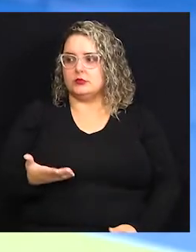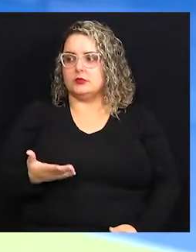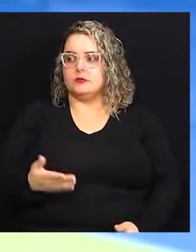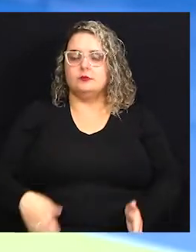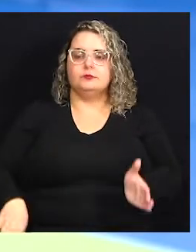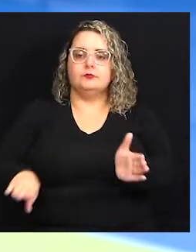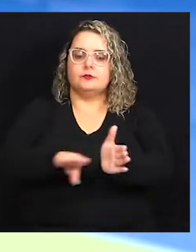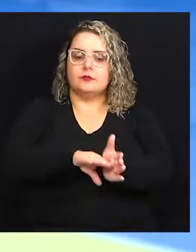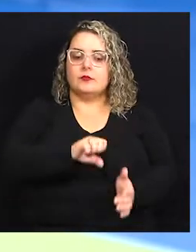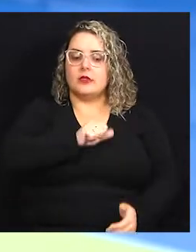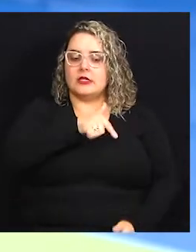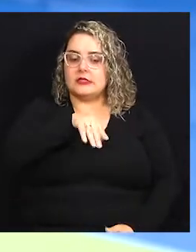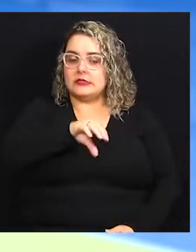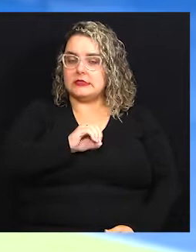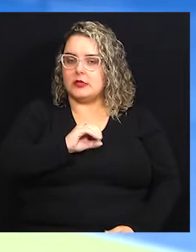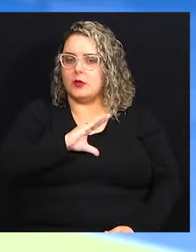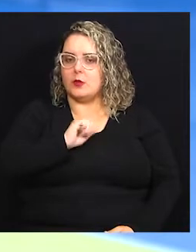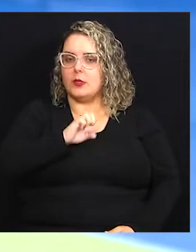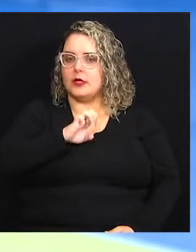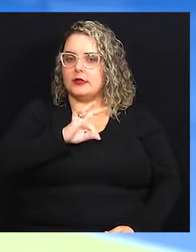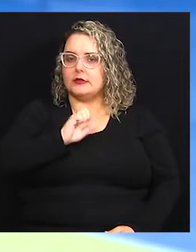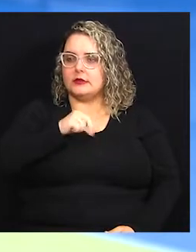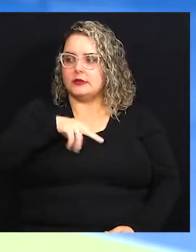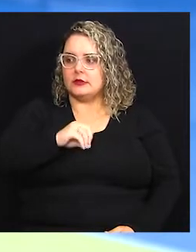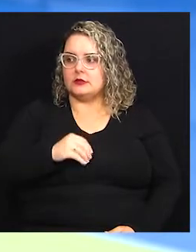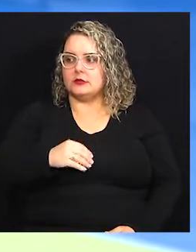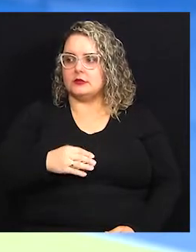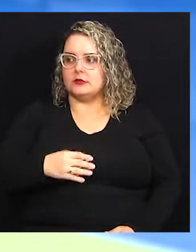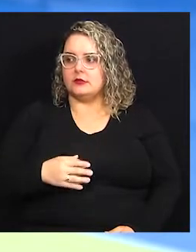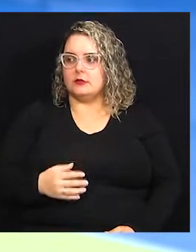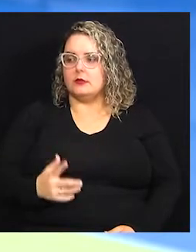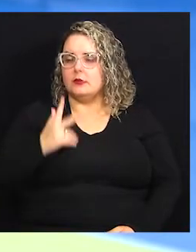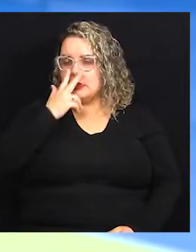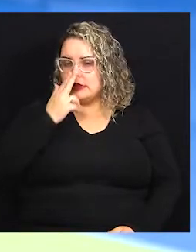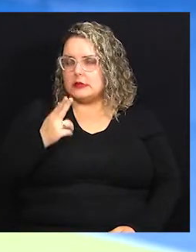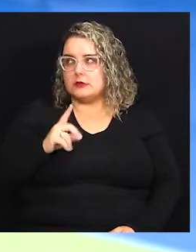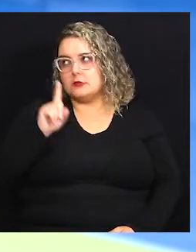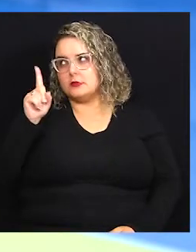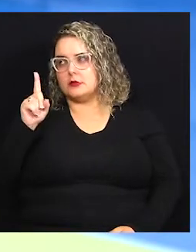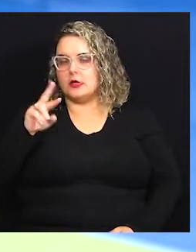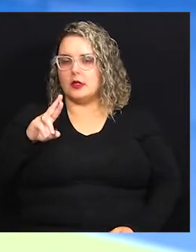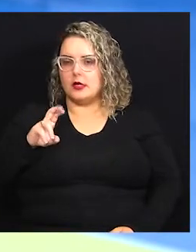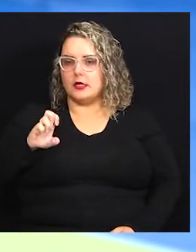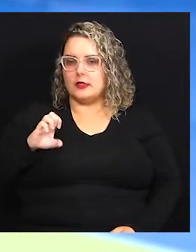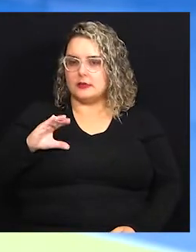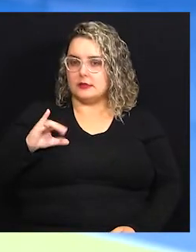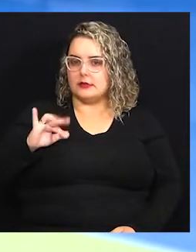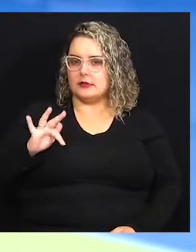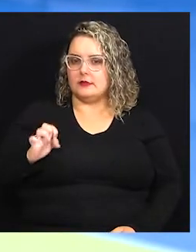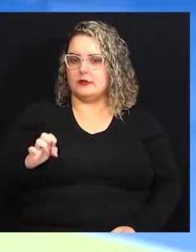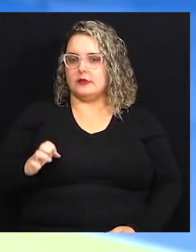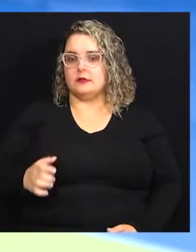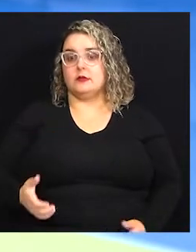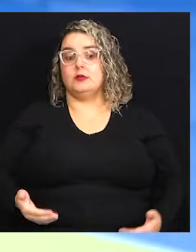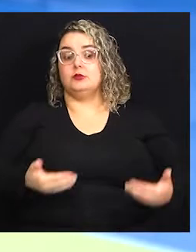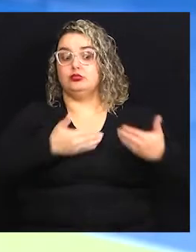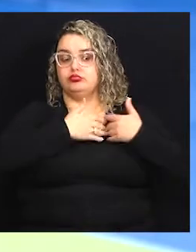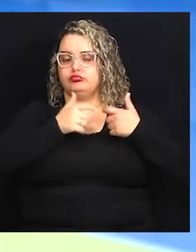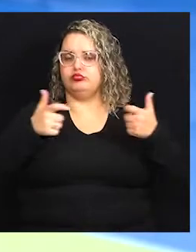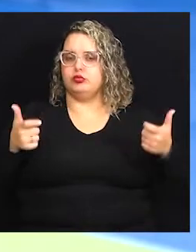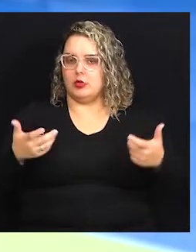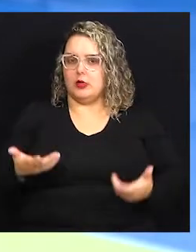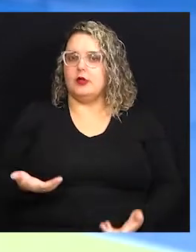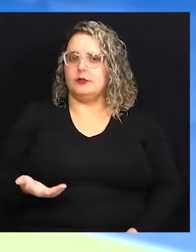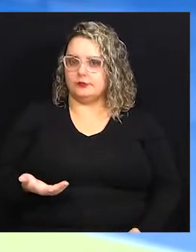Caetano foi como se eu estivesse chegando no Sport Recife recentemente. A responsabilidade era muito alta. Foi mesmo uma